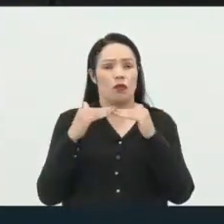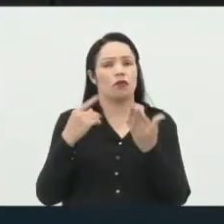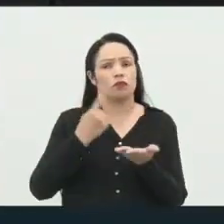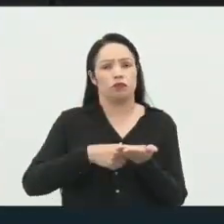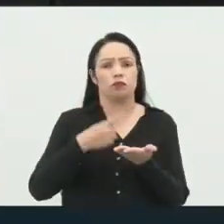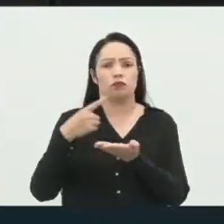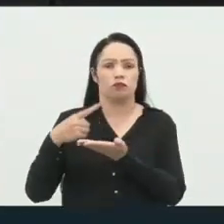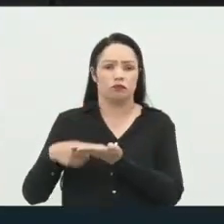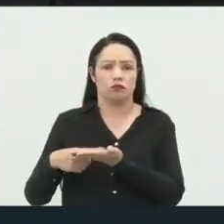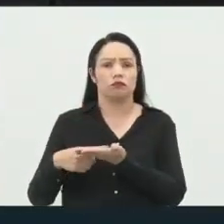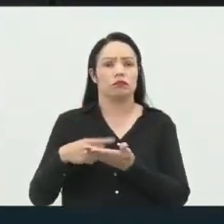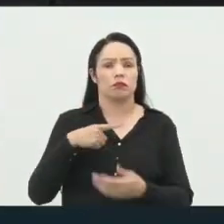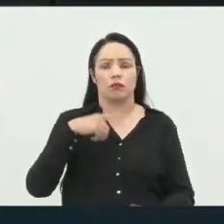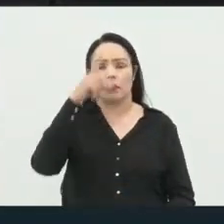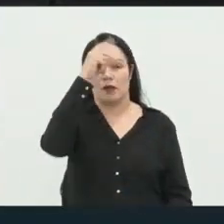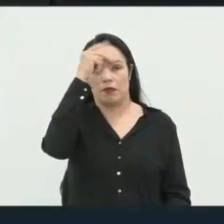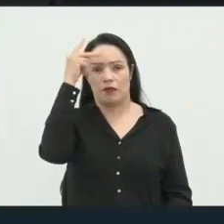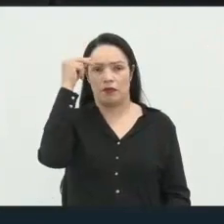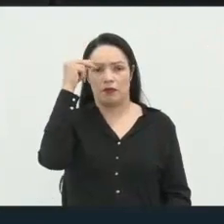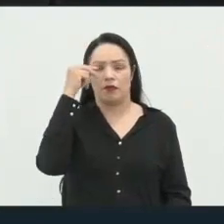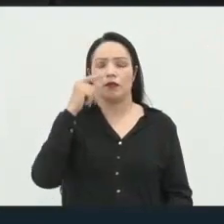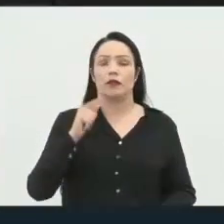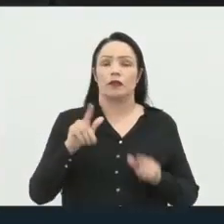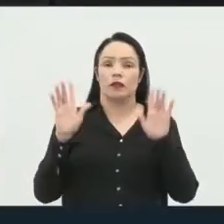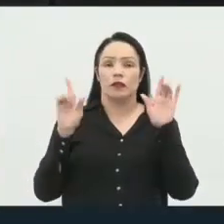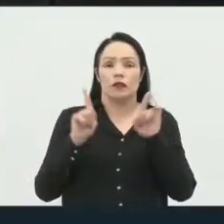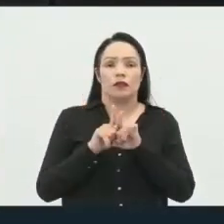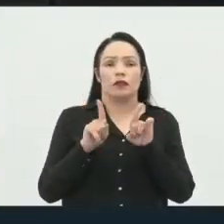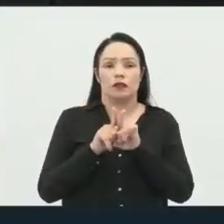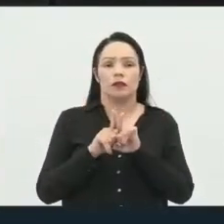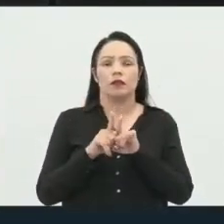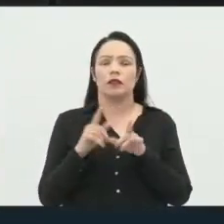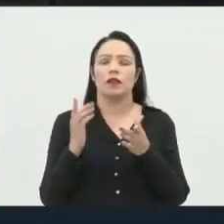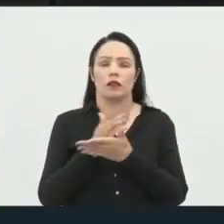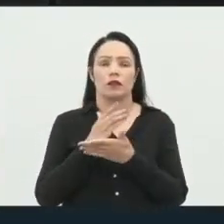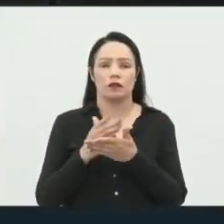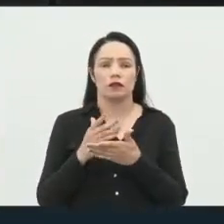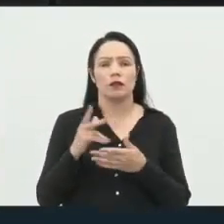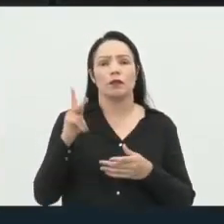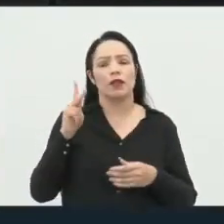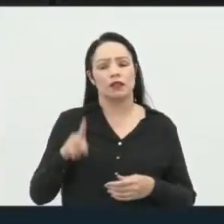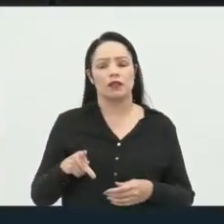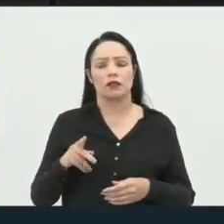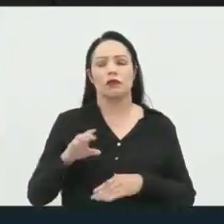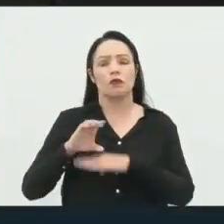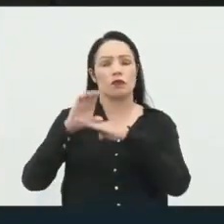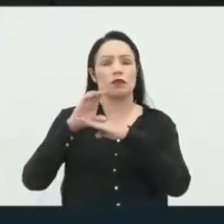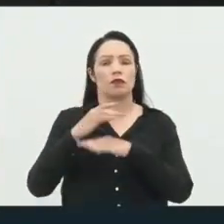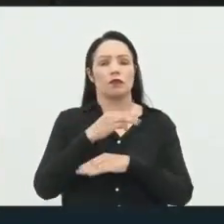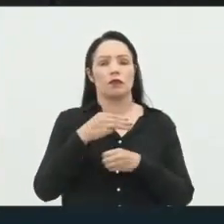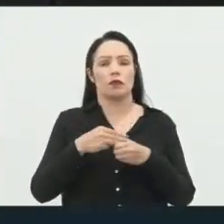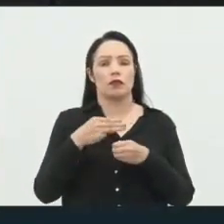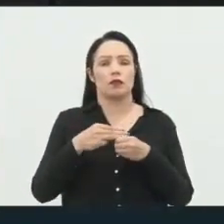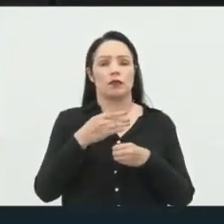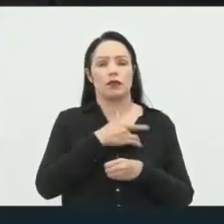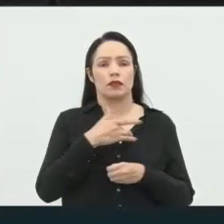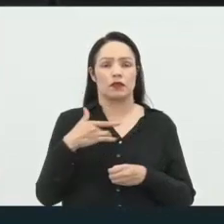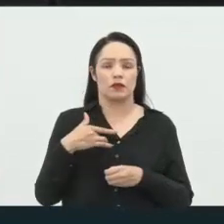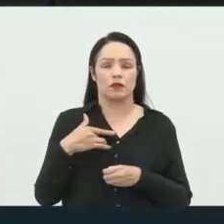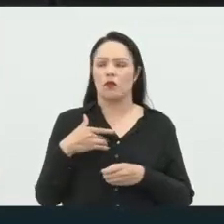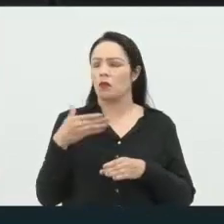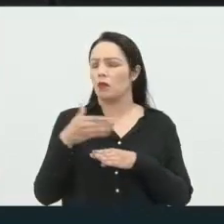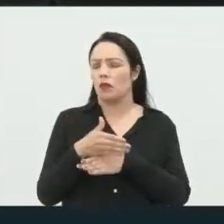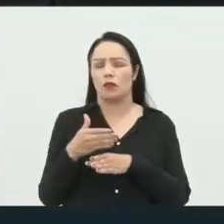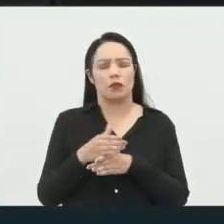que assumiu as verbas rescisórias para trabalhar ainda vem ainda Presidente do Conselho Municipal de Saúde que não participou de